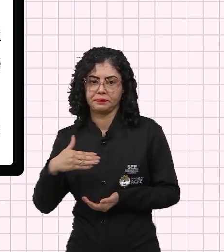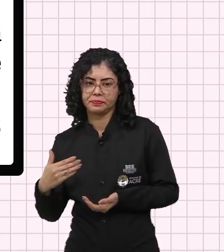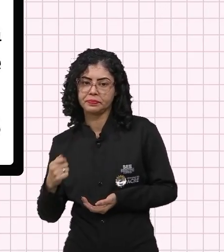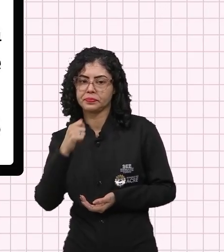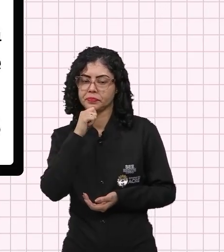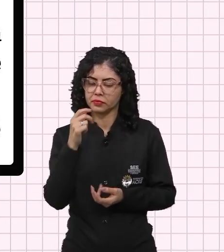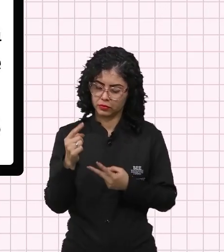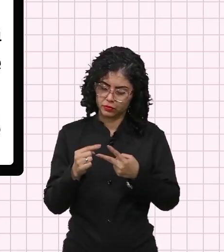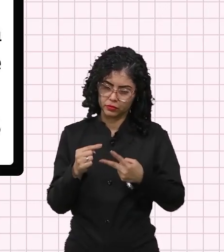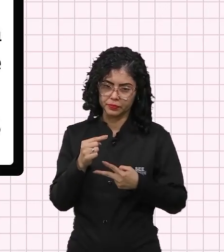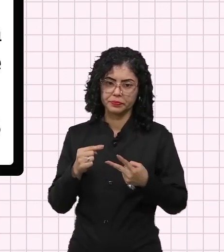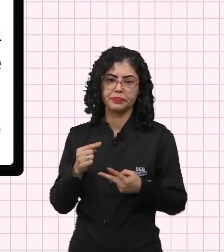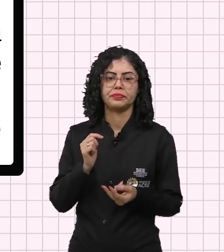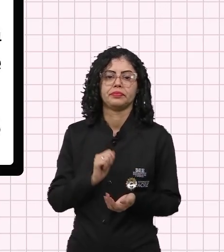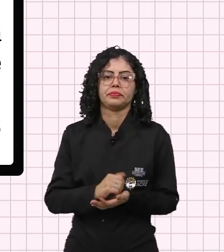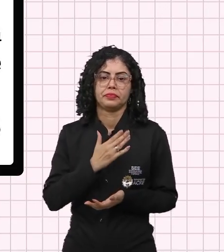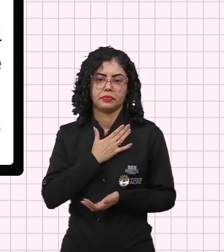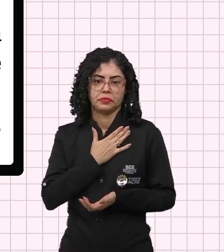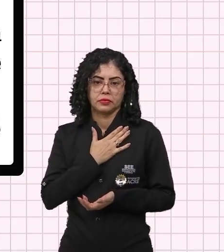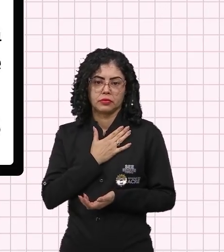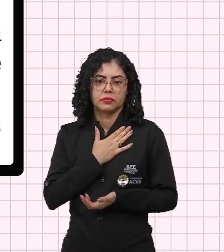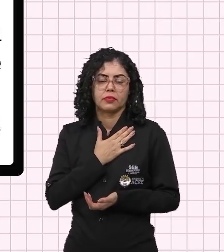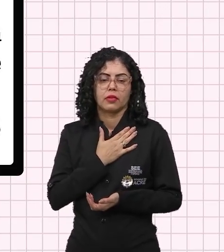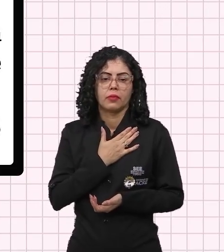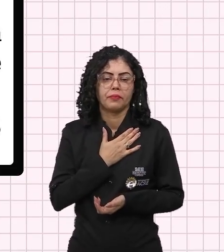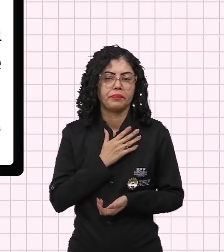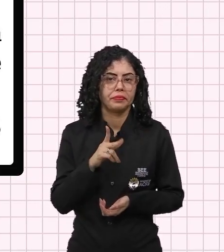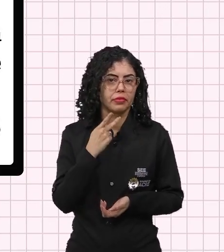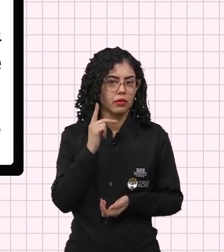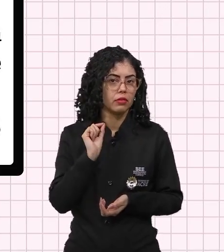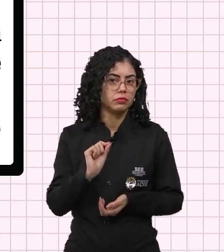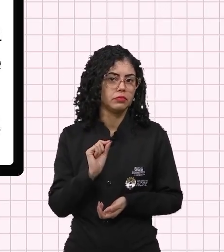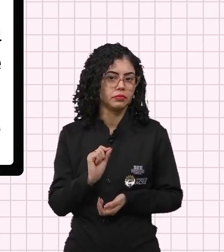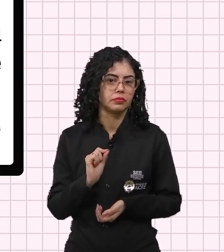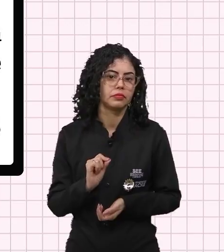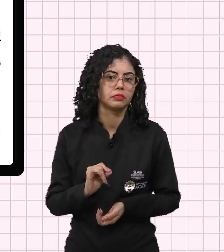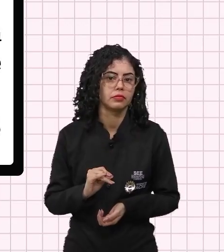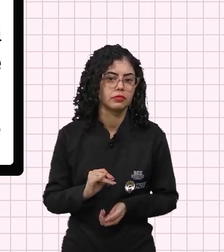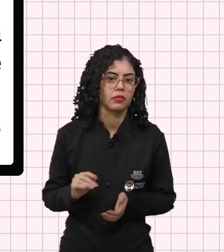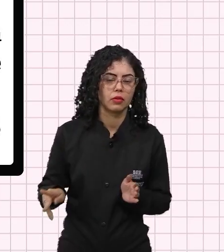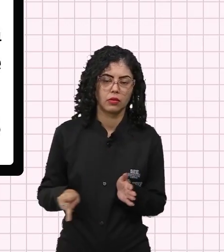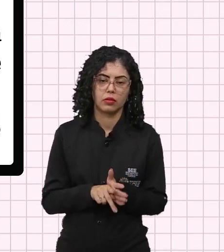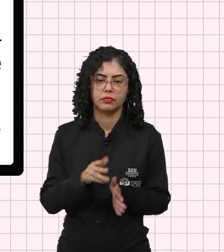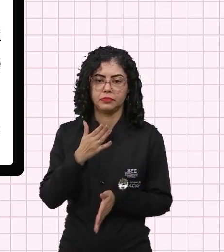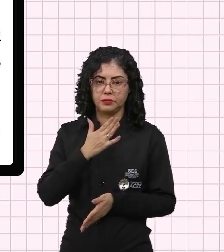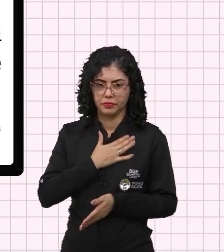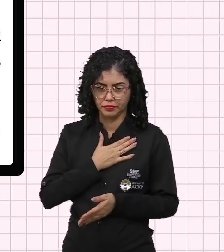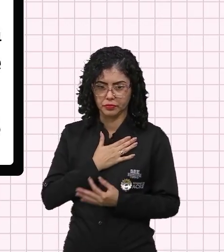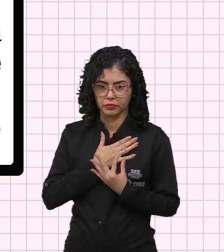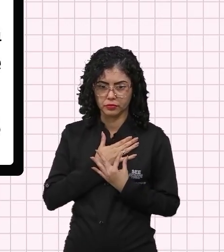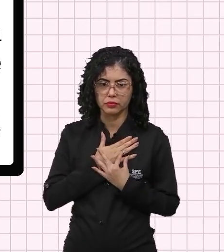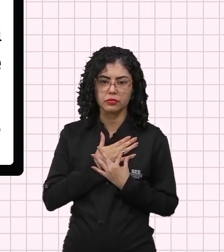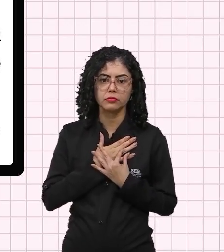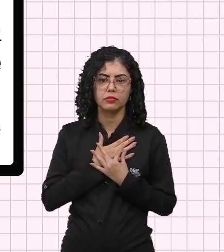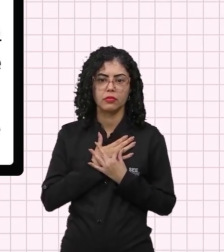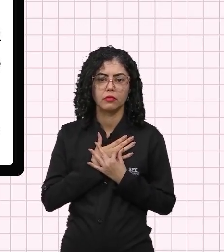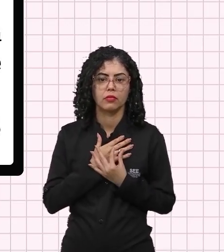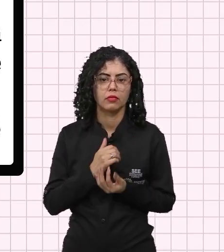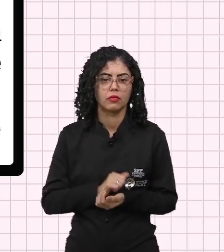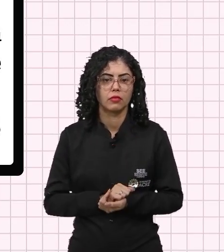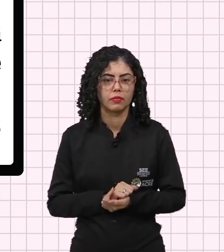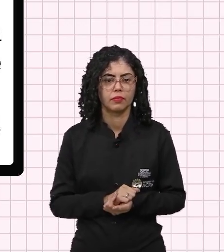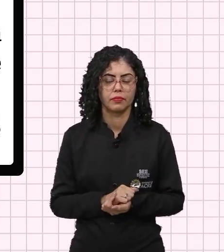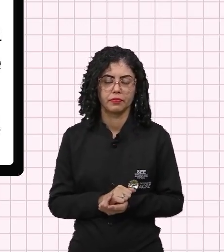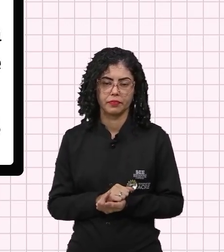ele usa essa marcação do minha, ele está dizendo que um pertencimento ali àquela terra. É igual se